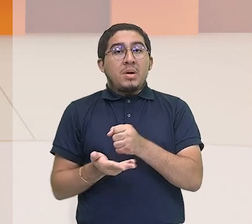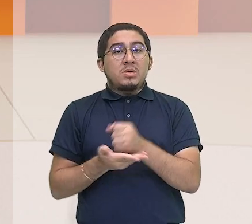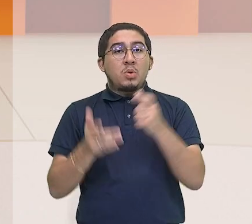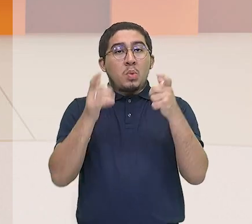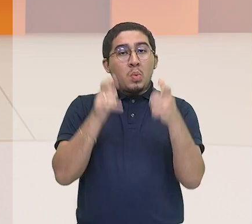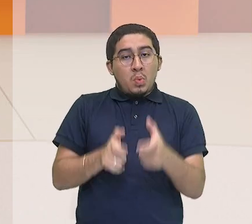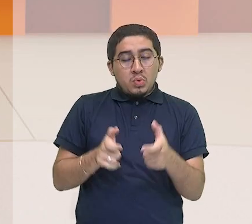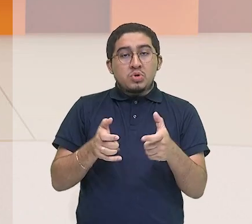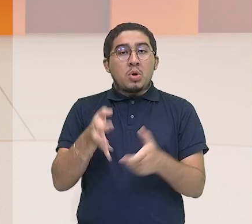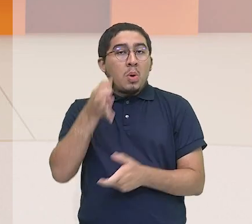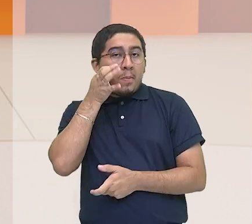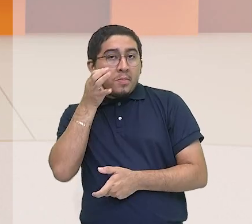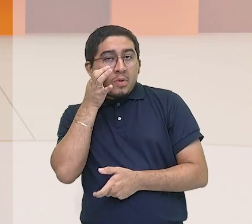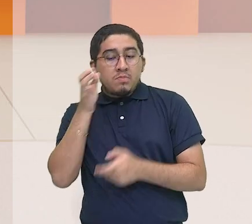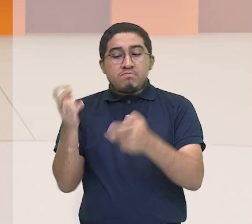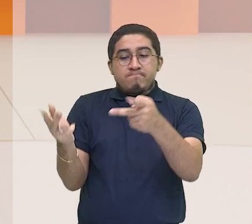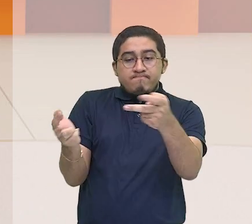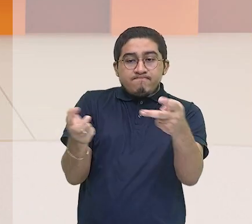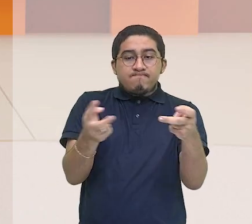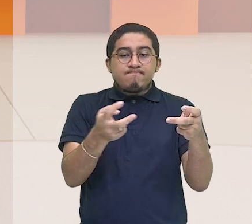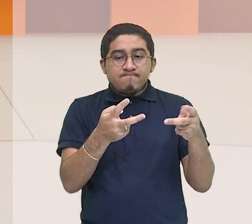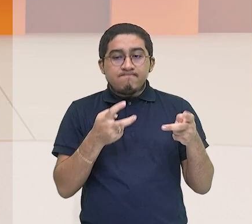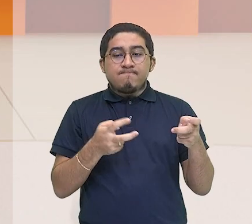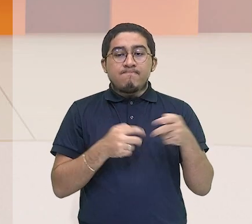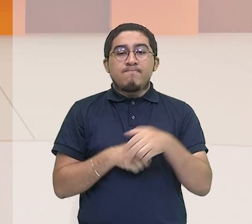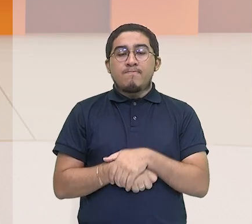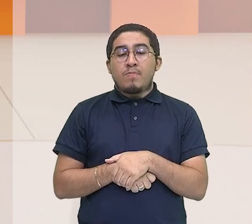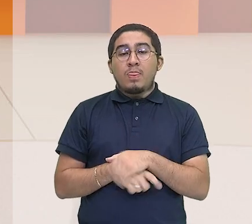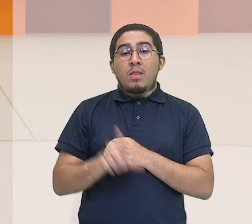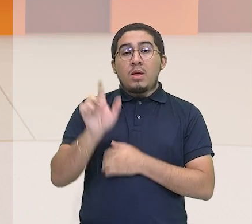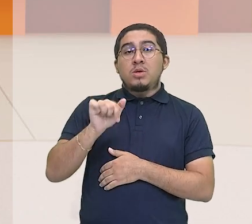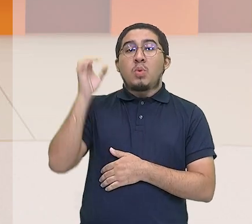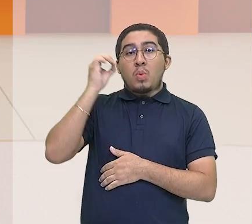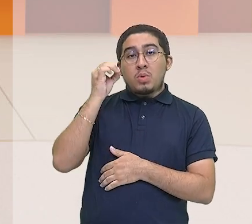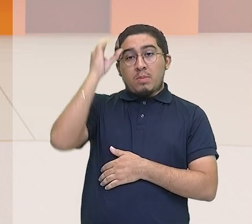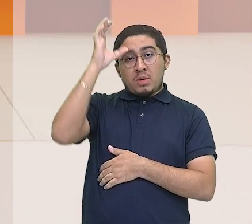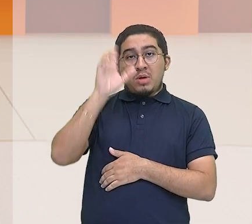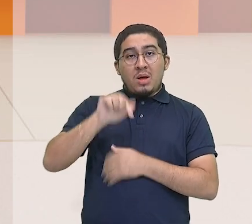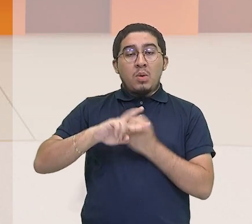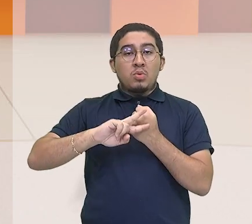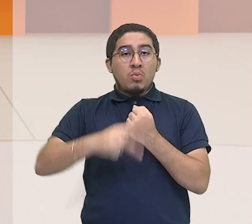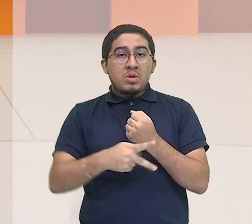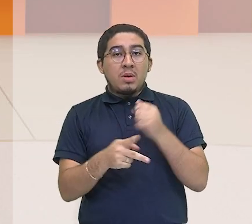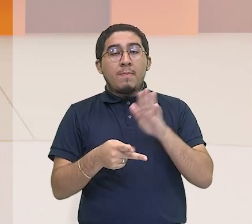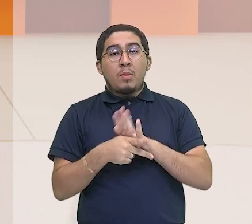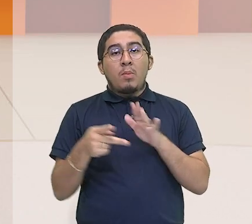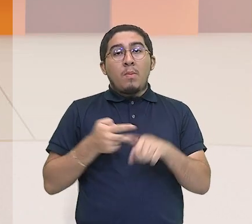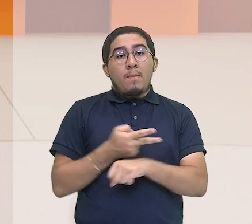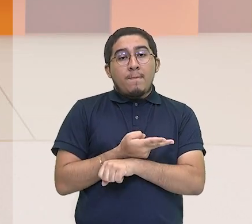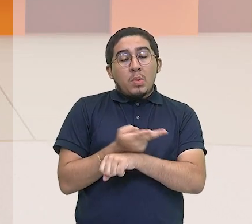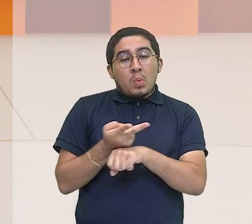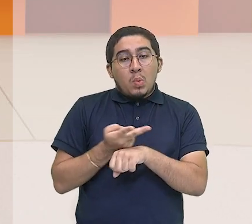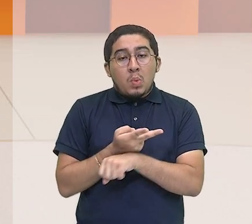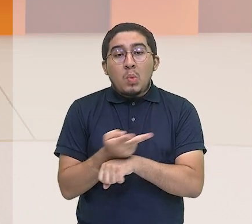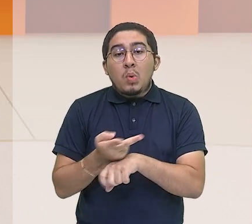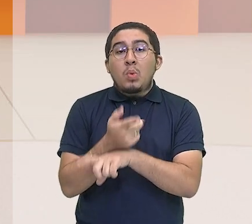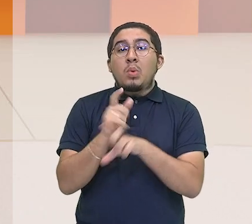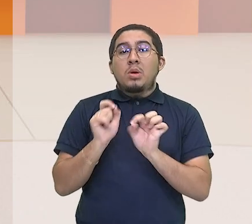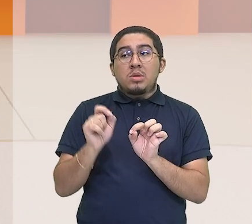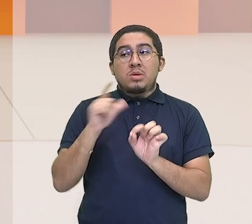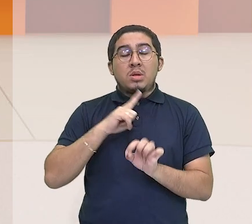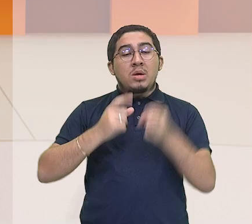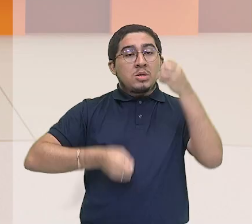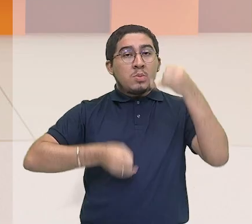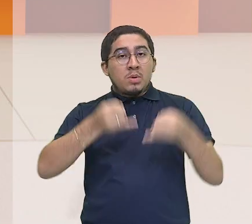e na experimentação. Esse conhecimento, ele é resultado da busca constante por